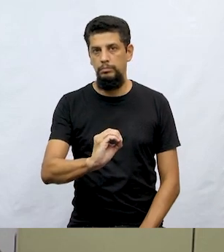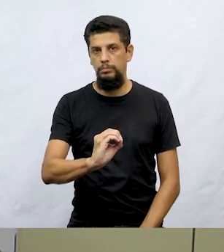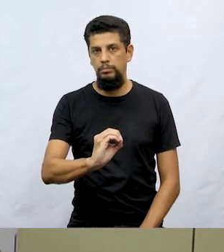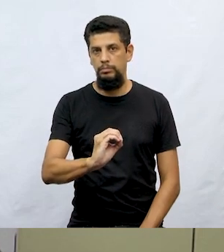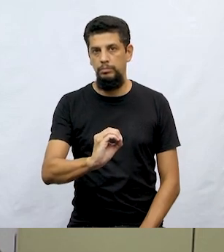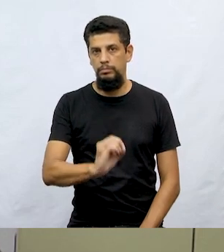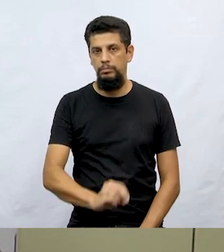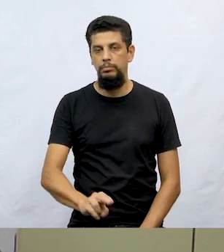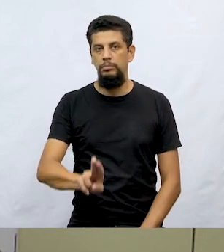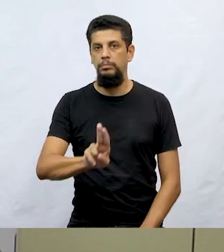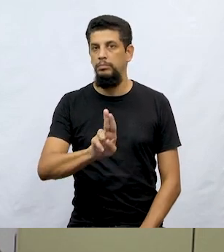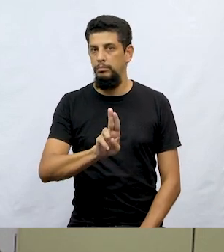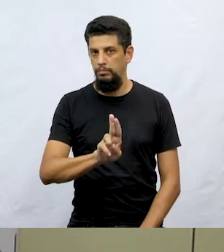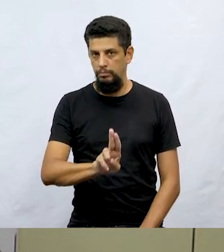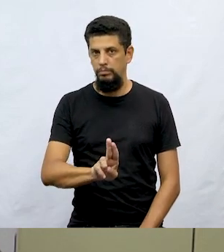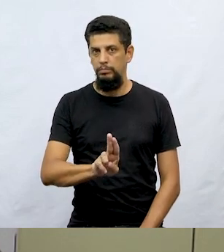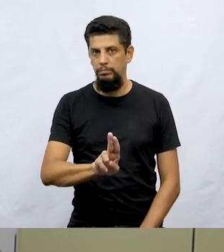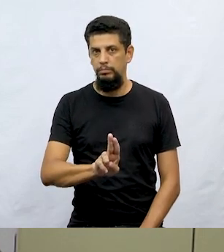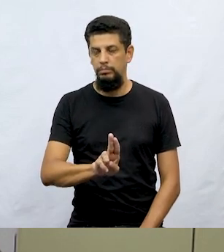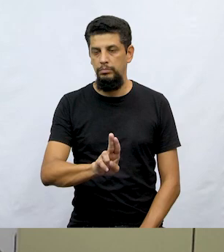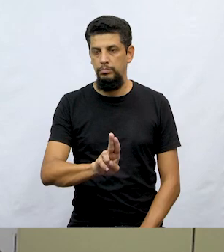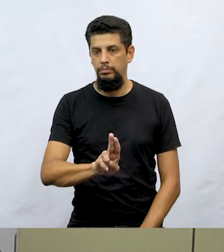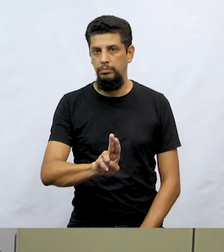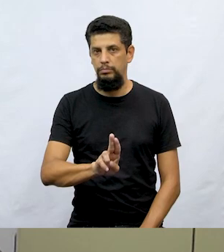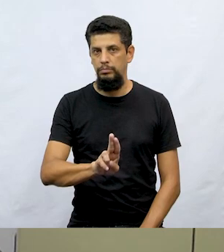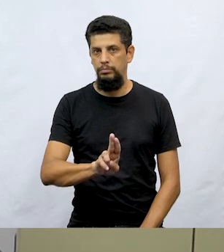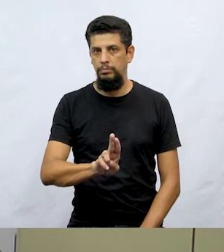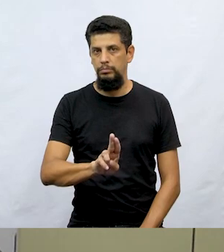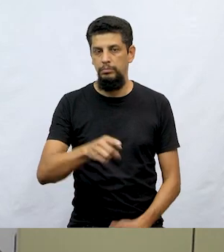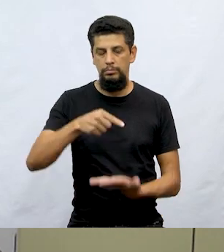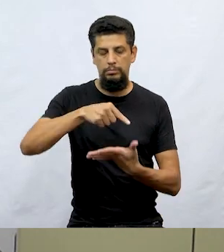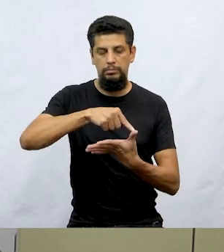O e a letra U.